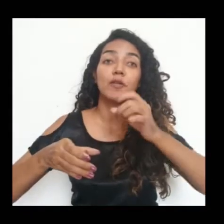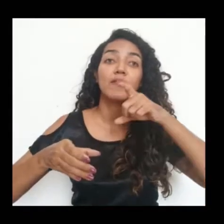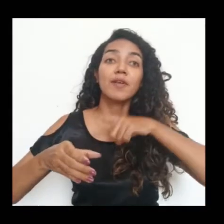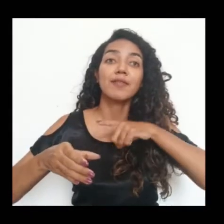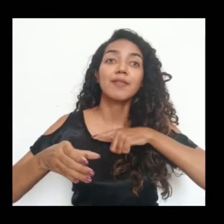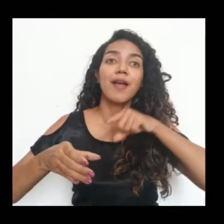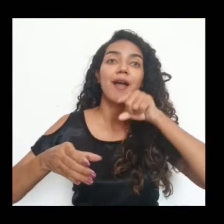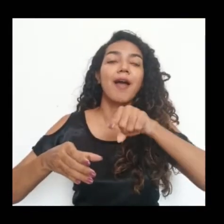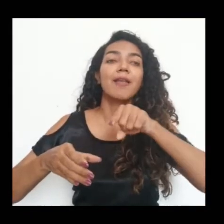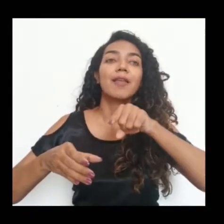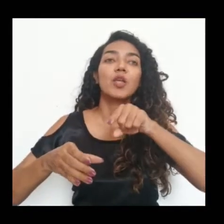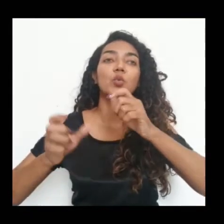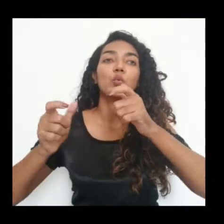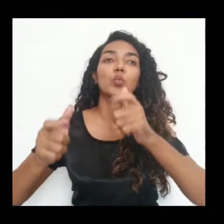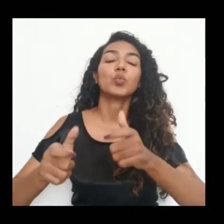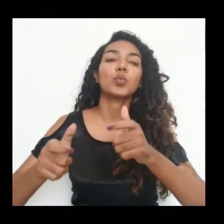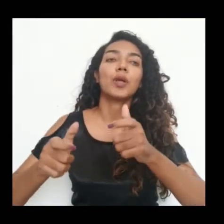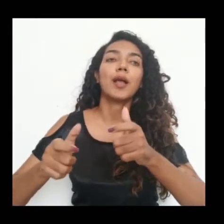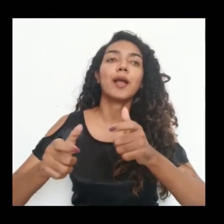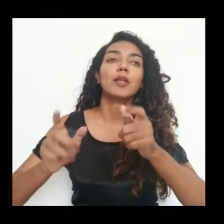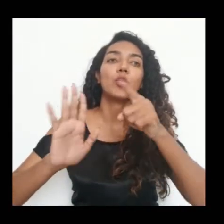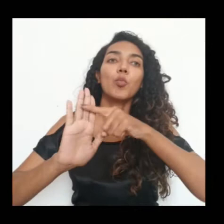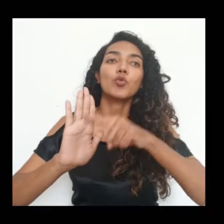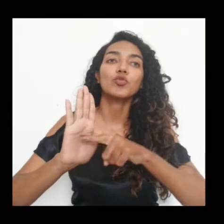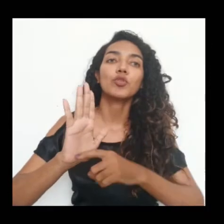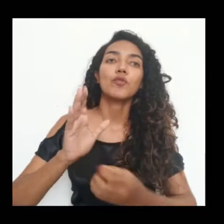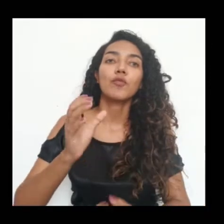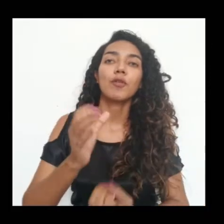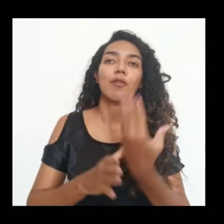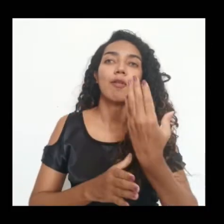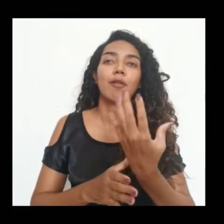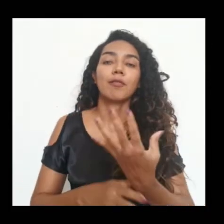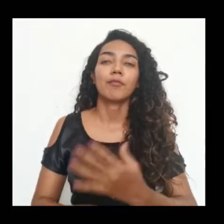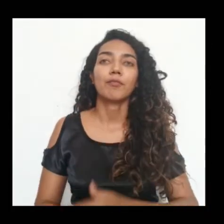foi definido. Tá? É o que está aqui sendo explicado